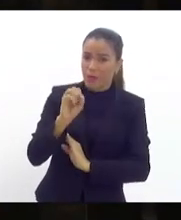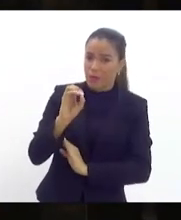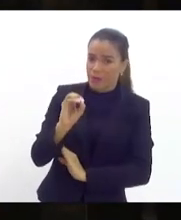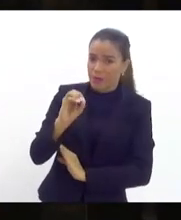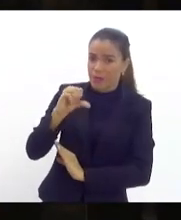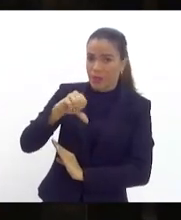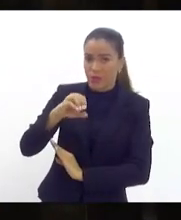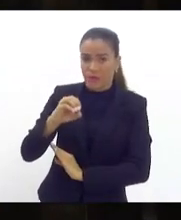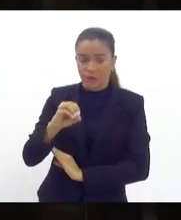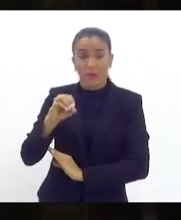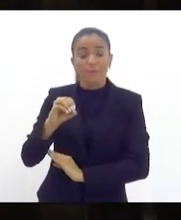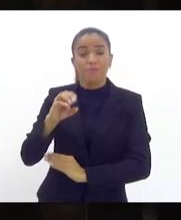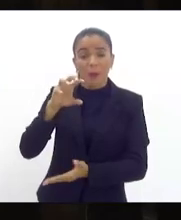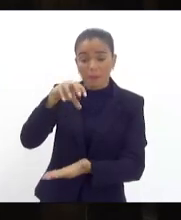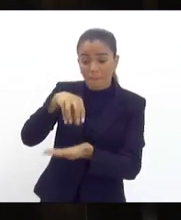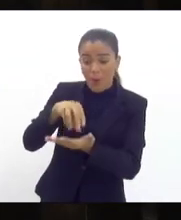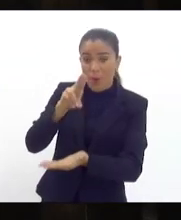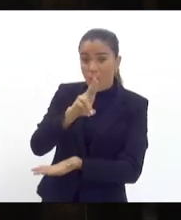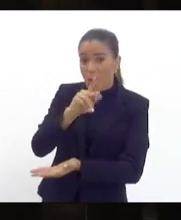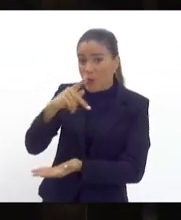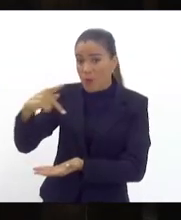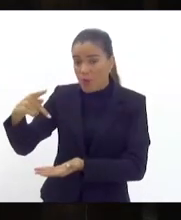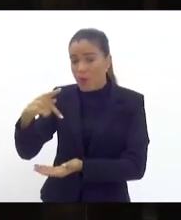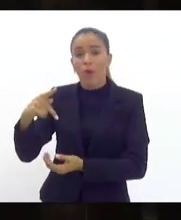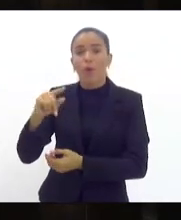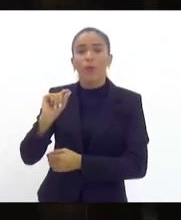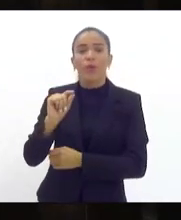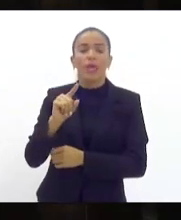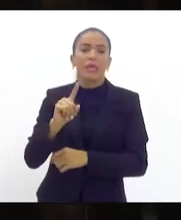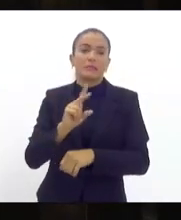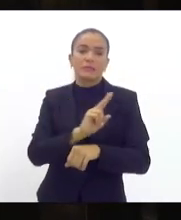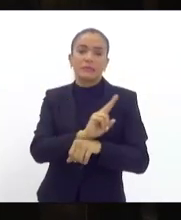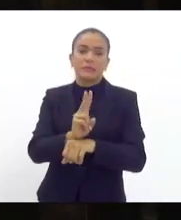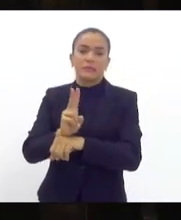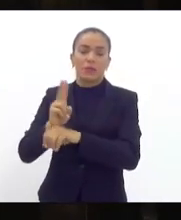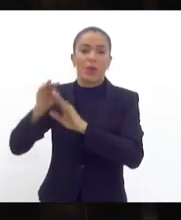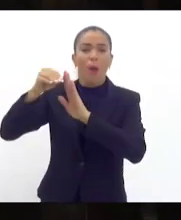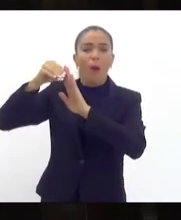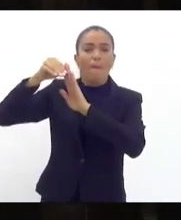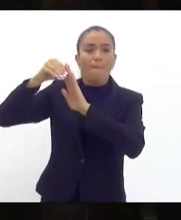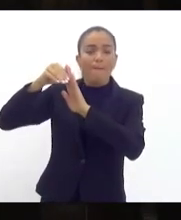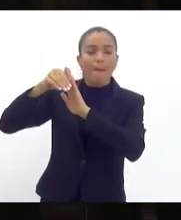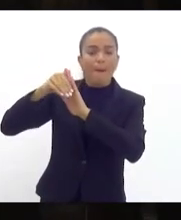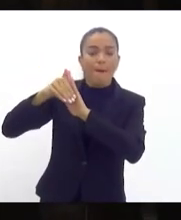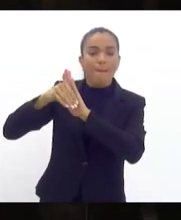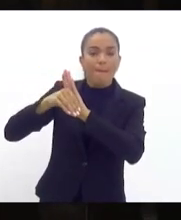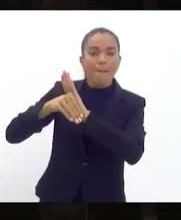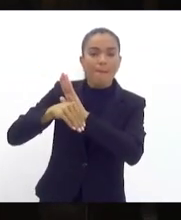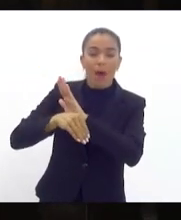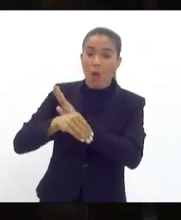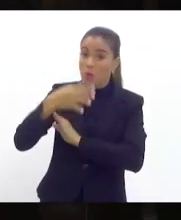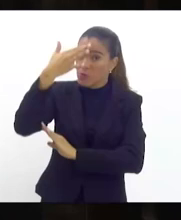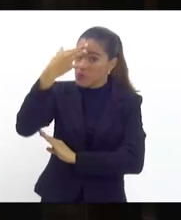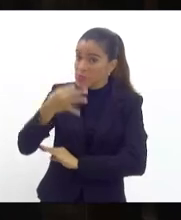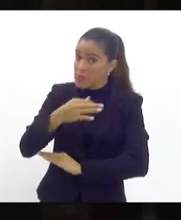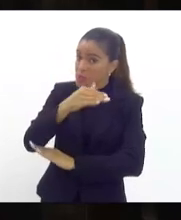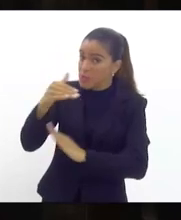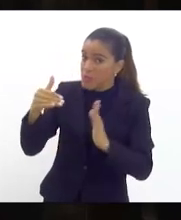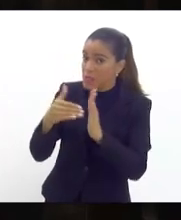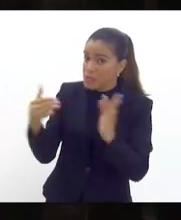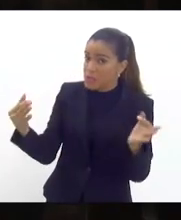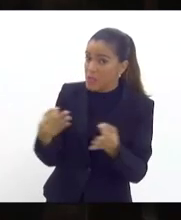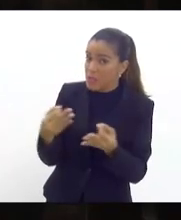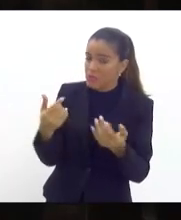upps o que aconteceu foi que os índices de segurança despencaram não tem certeza absoluta mas